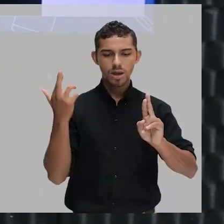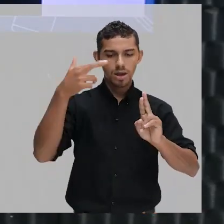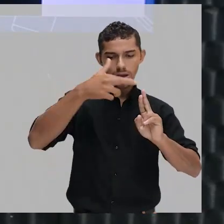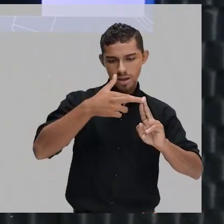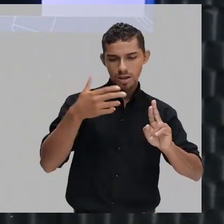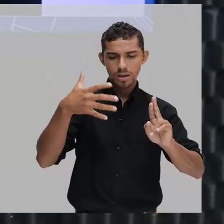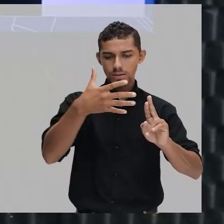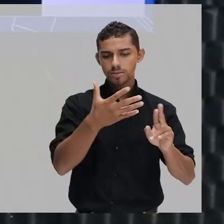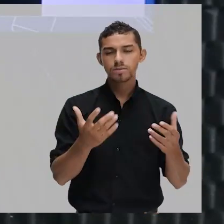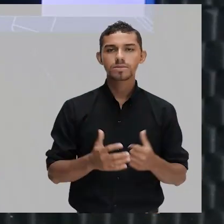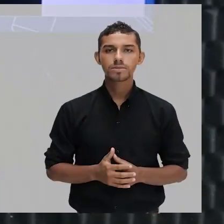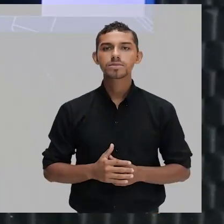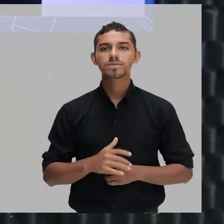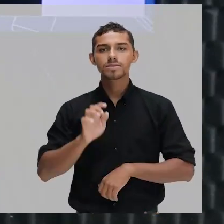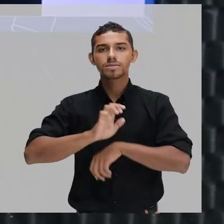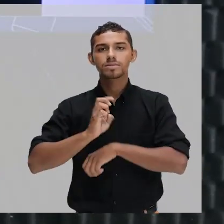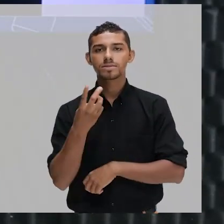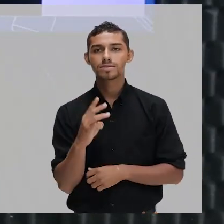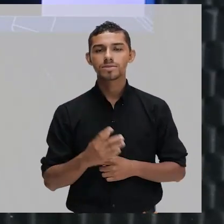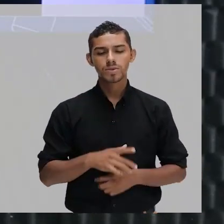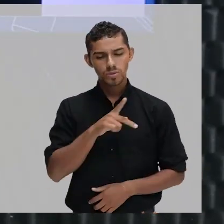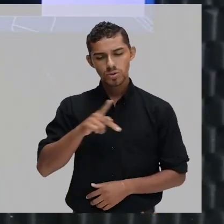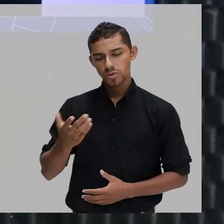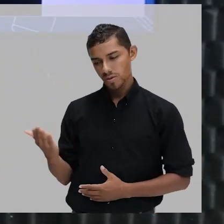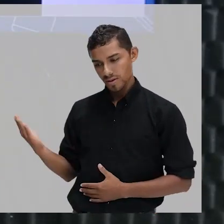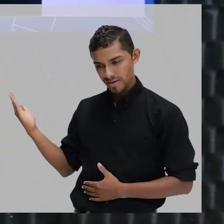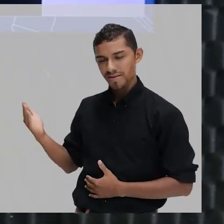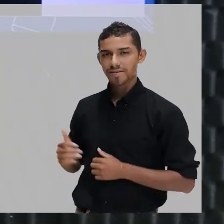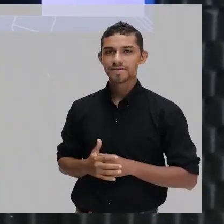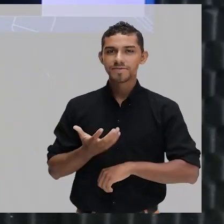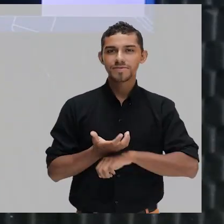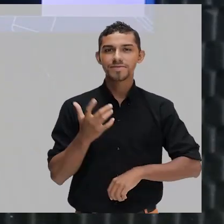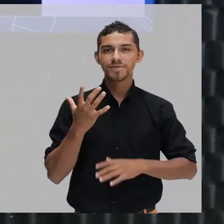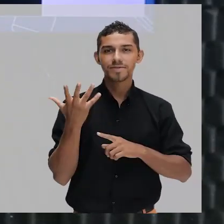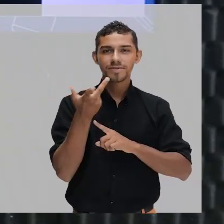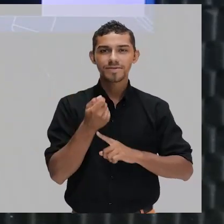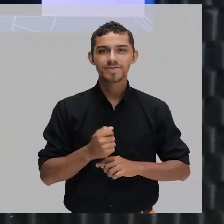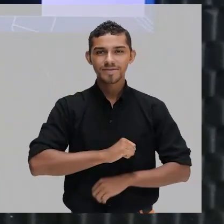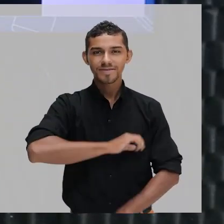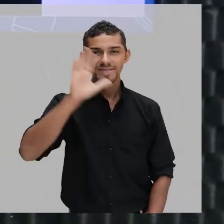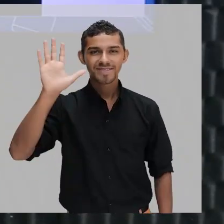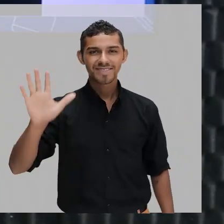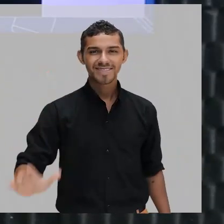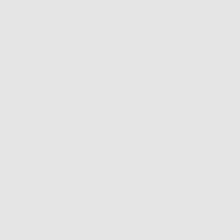internacionais e nacionais e maranhenses. Professor Marcos Dominici aqui. Um abraço, fui.